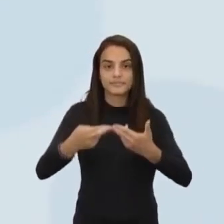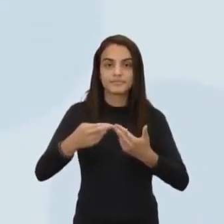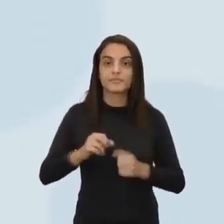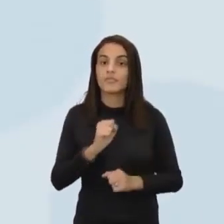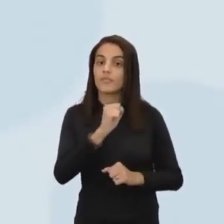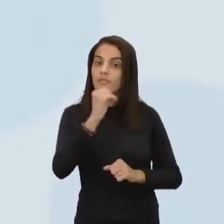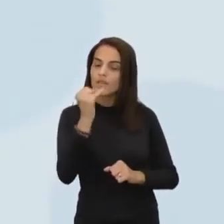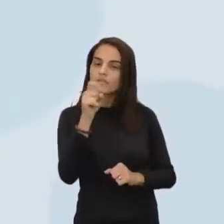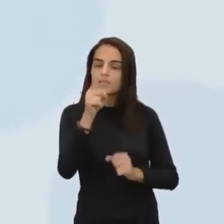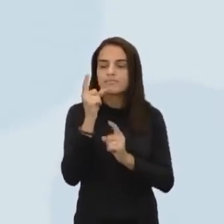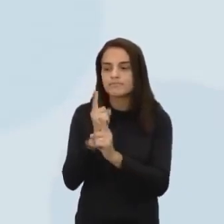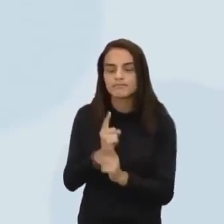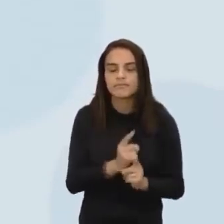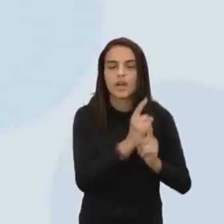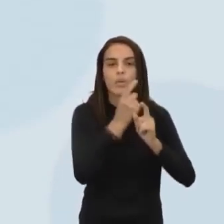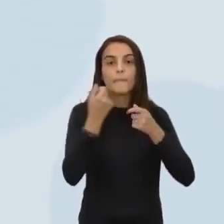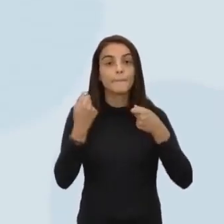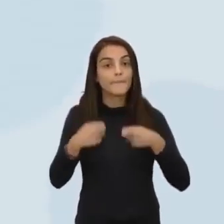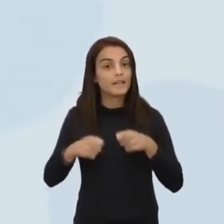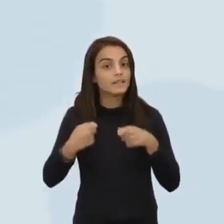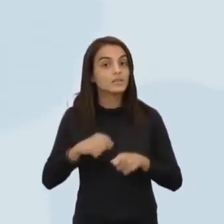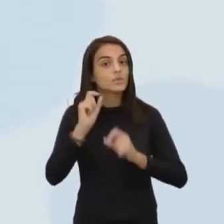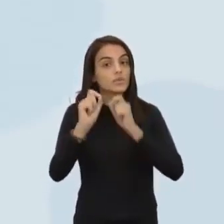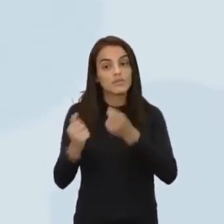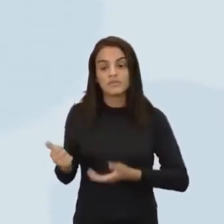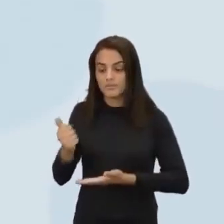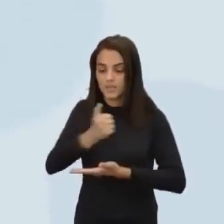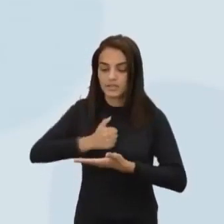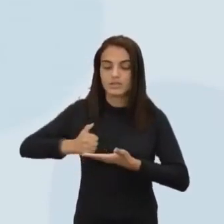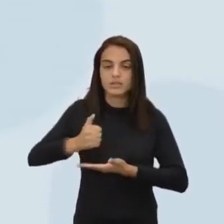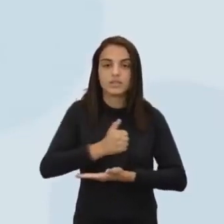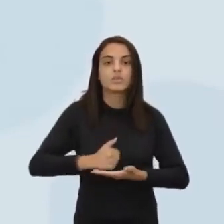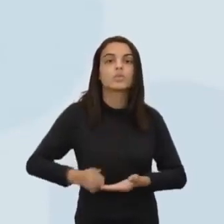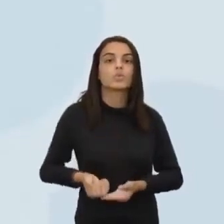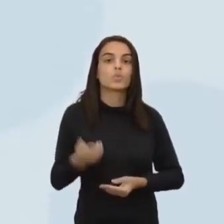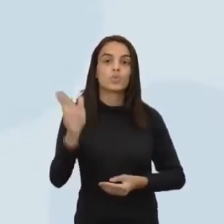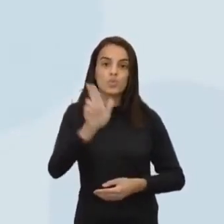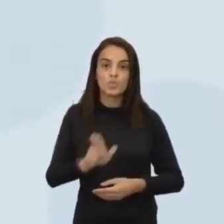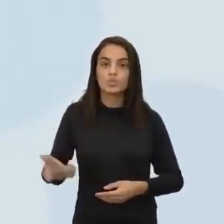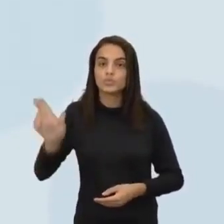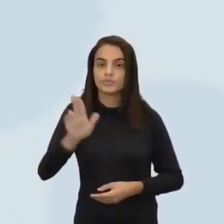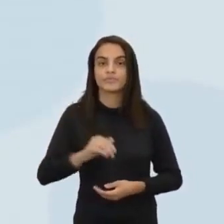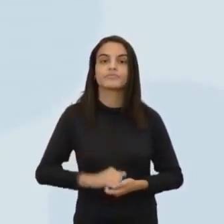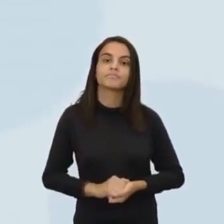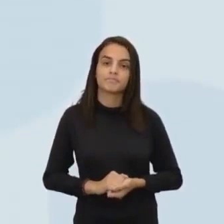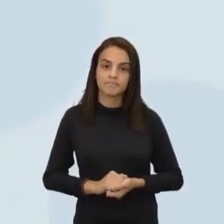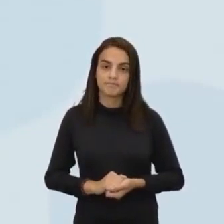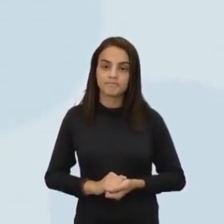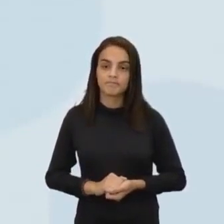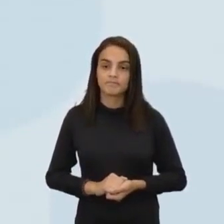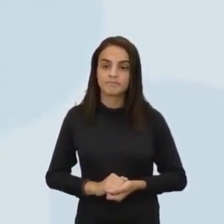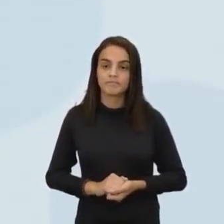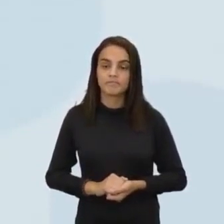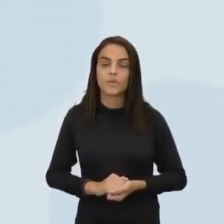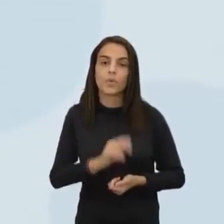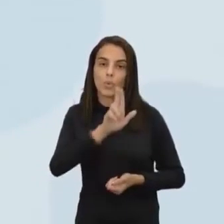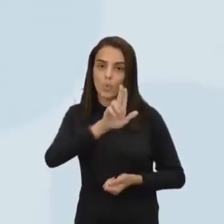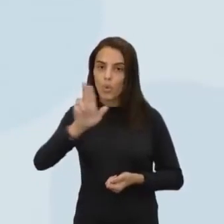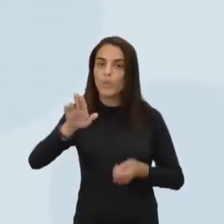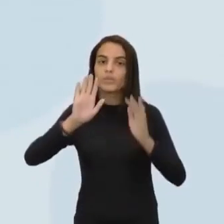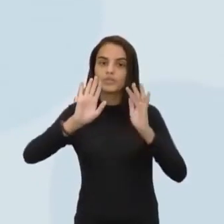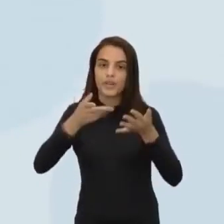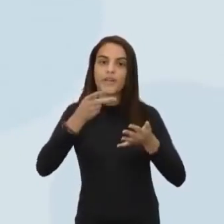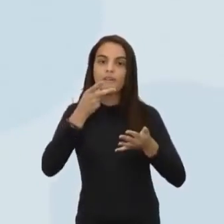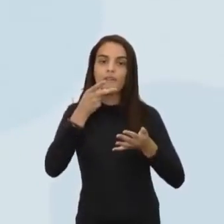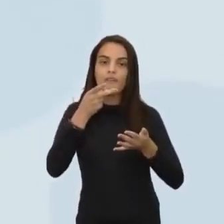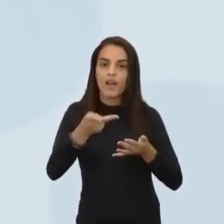Caso identifiquem a necessidade, podemos basear o consumo no uso e não nas trocas de bens. Como o nome já diz, é